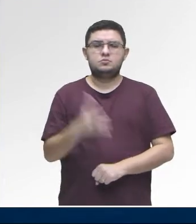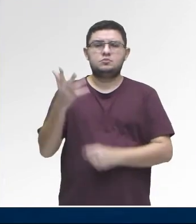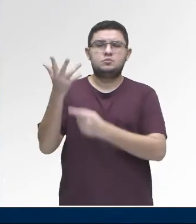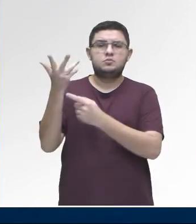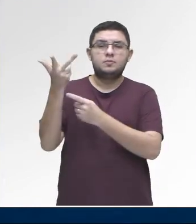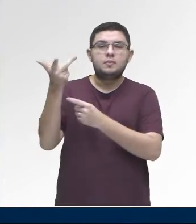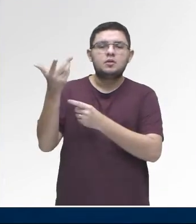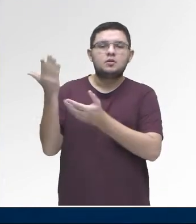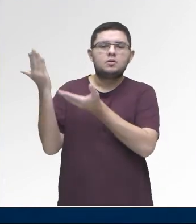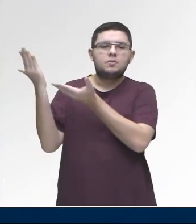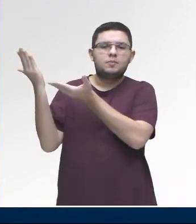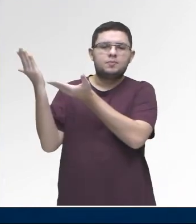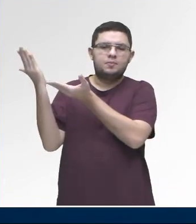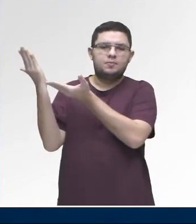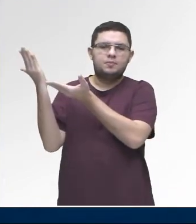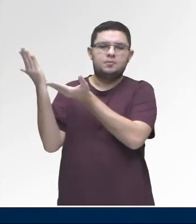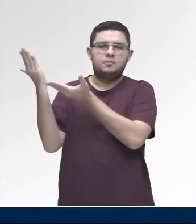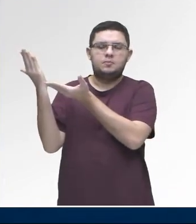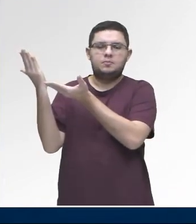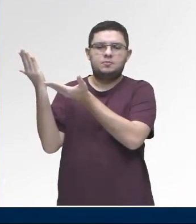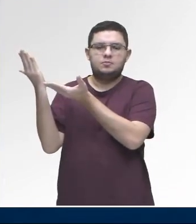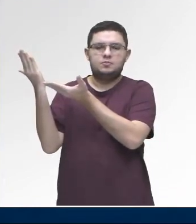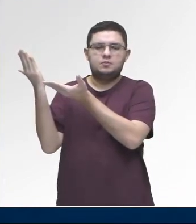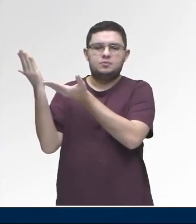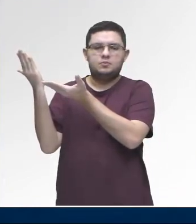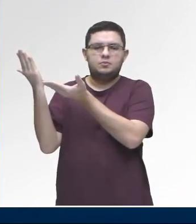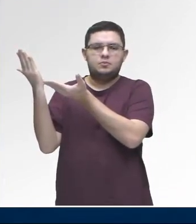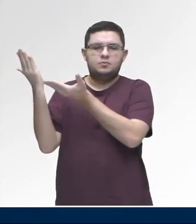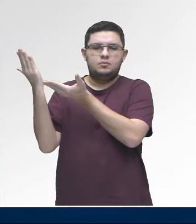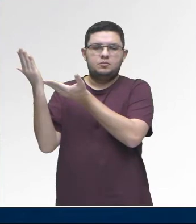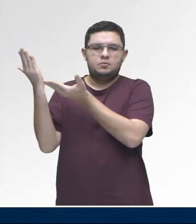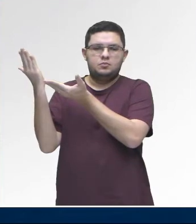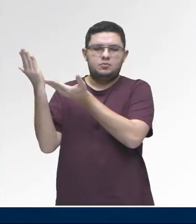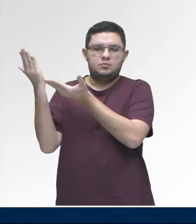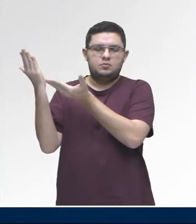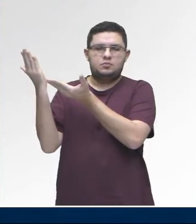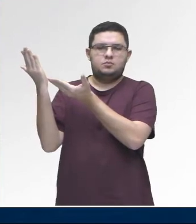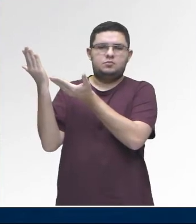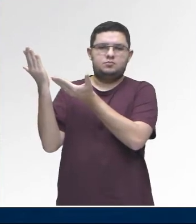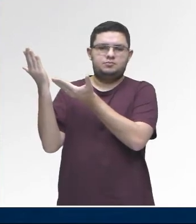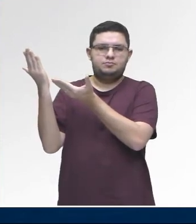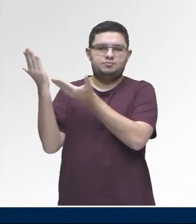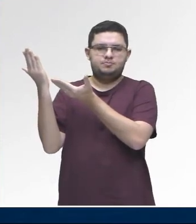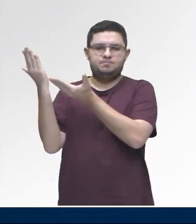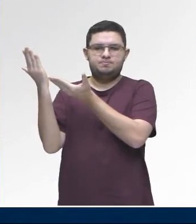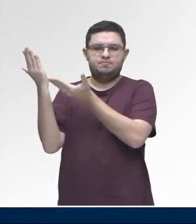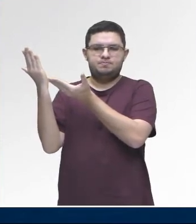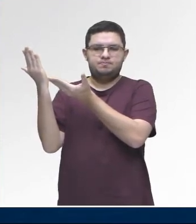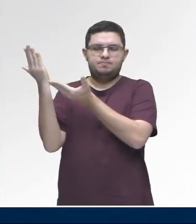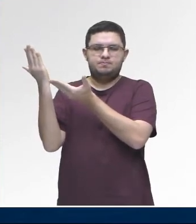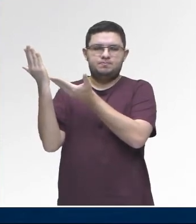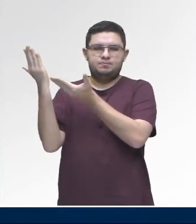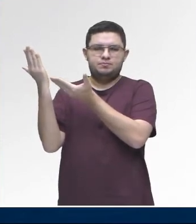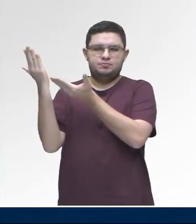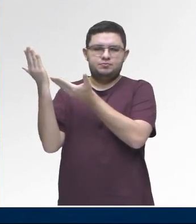Habilidade: equacionar a constante de equilíbrio dos ácidos e das bases.